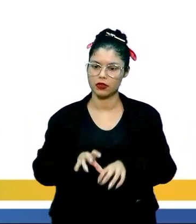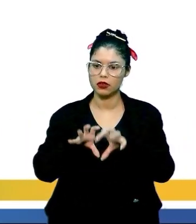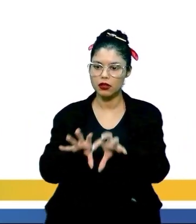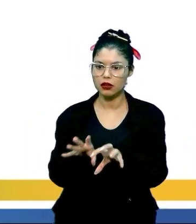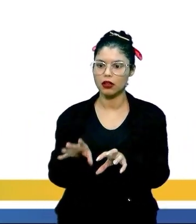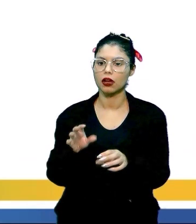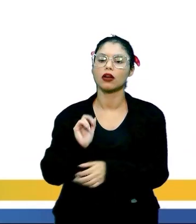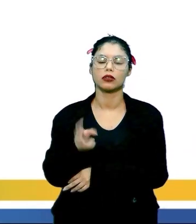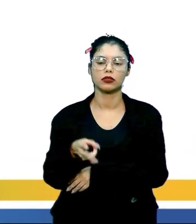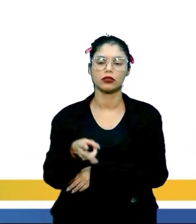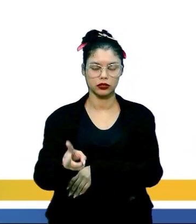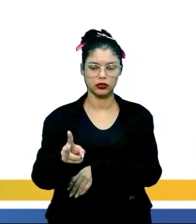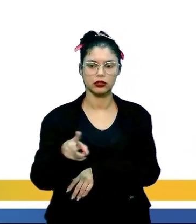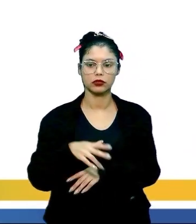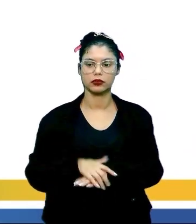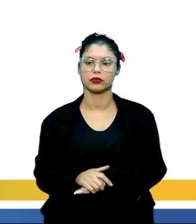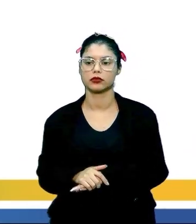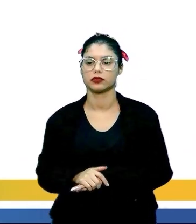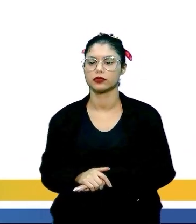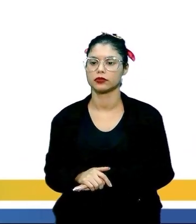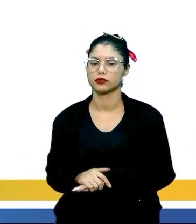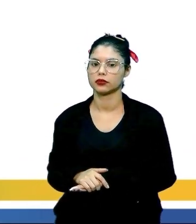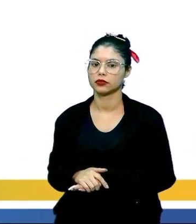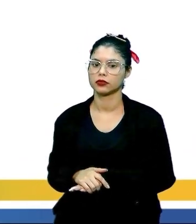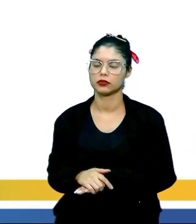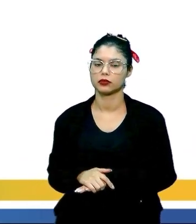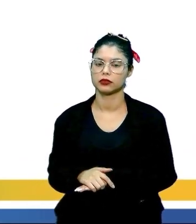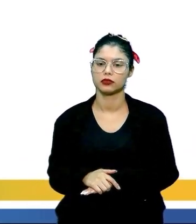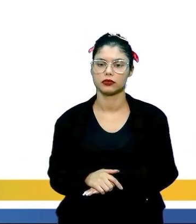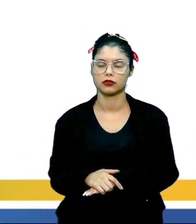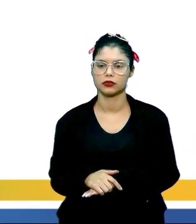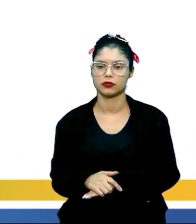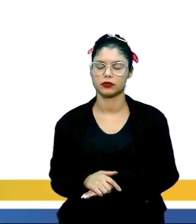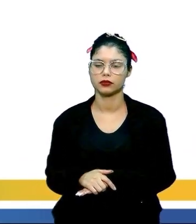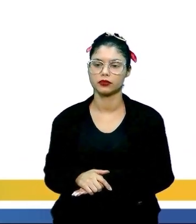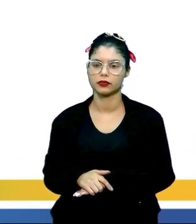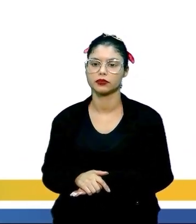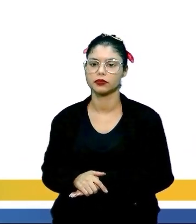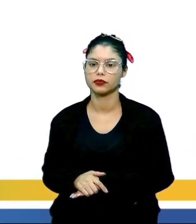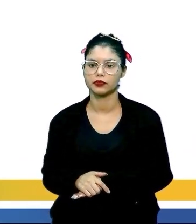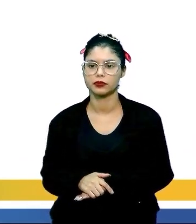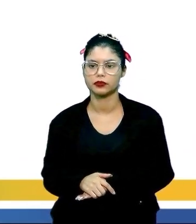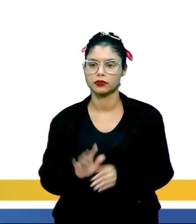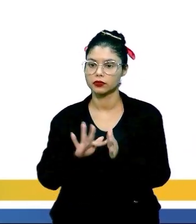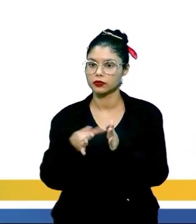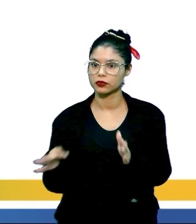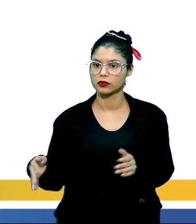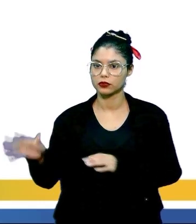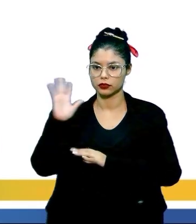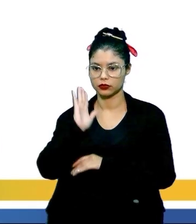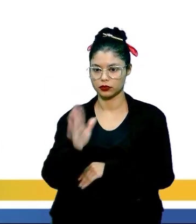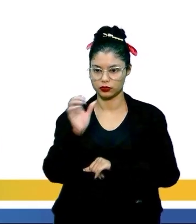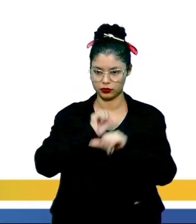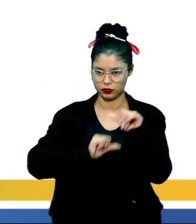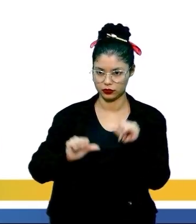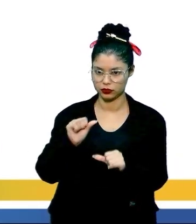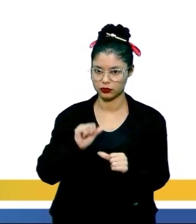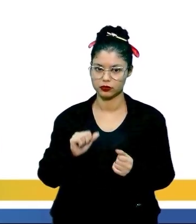temperatura ela é constante, nós teremos apenas P1V1 igual a P2V2. Já na